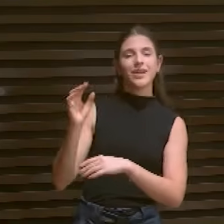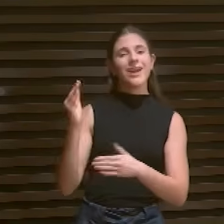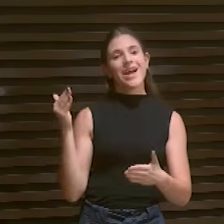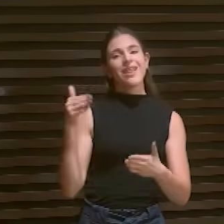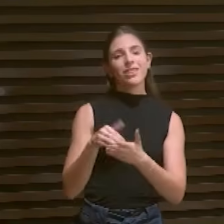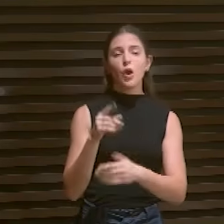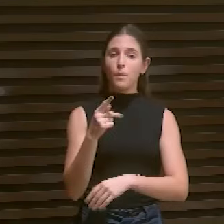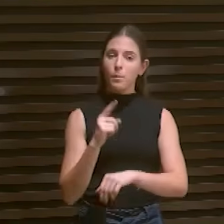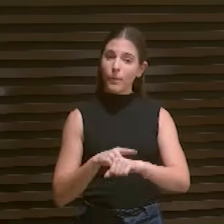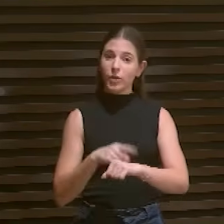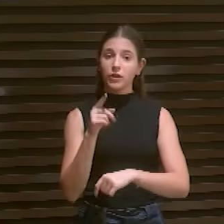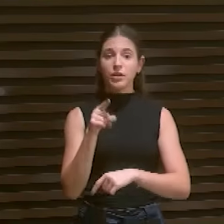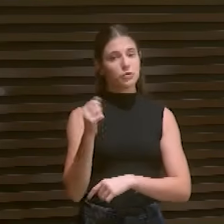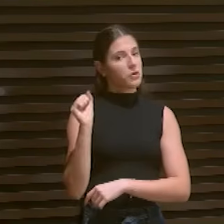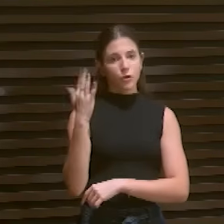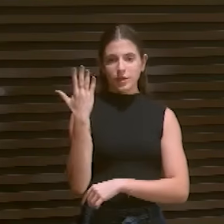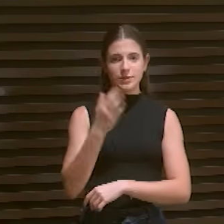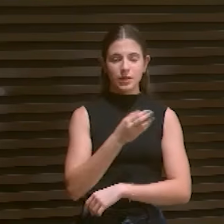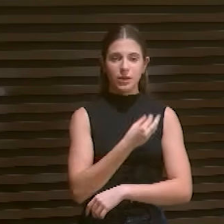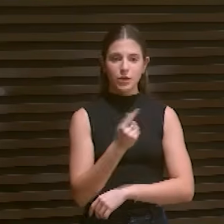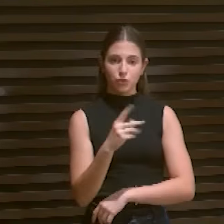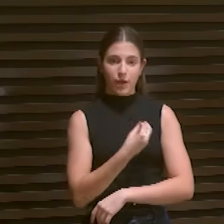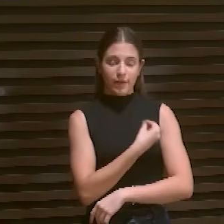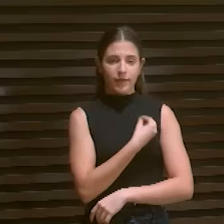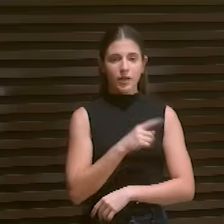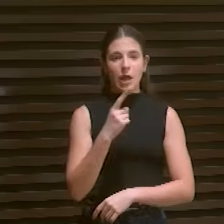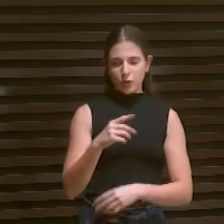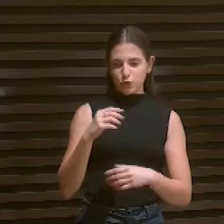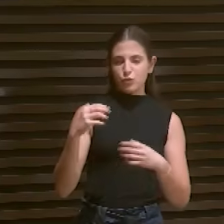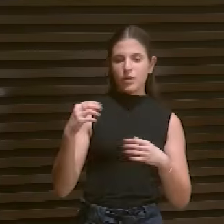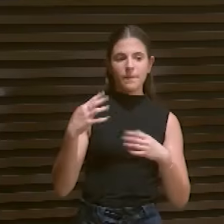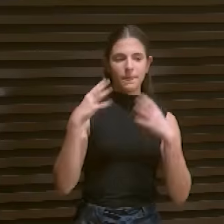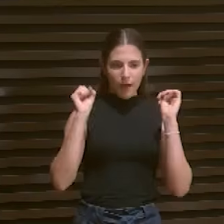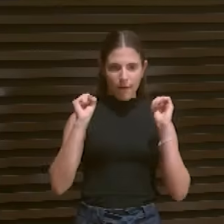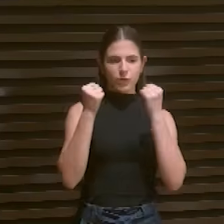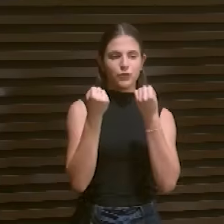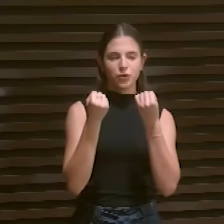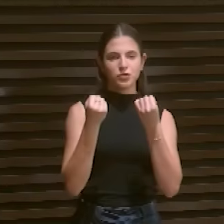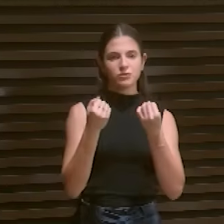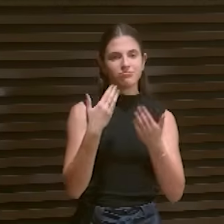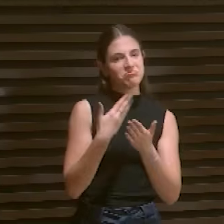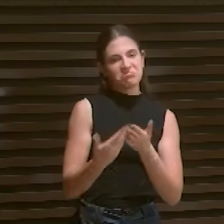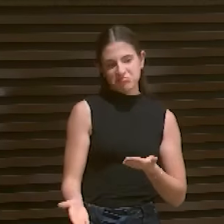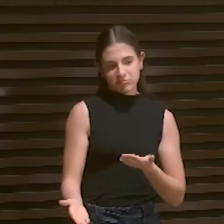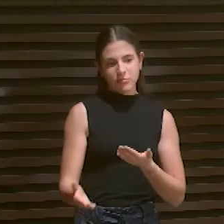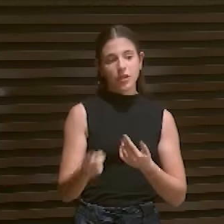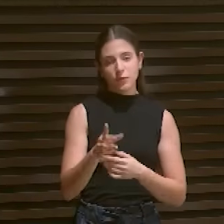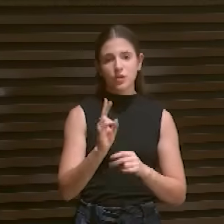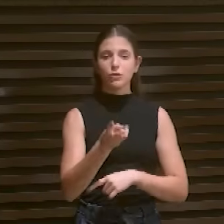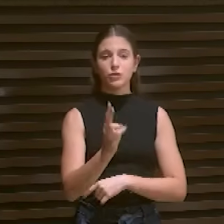seu esforço será penoso e em vão, e você continuará um amante do mundo e das coisas que há no mundo,